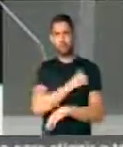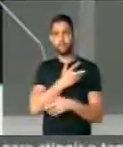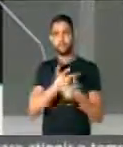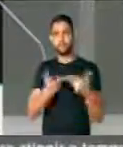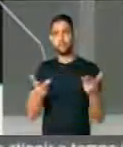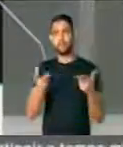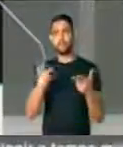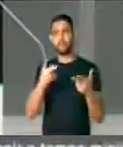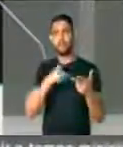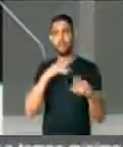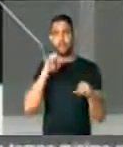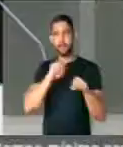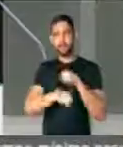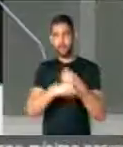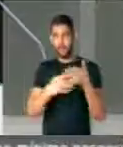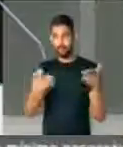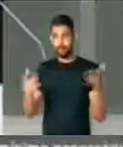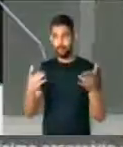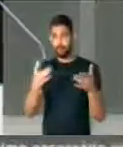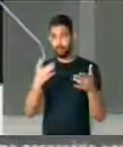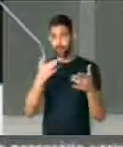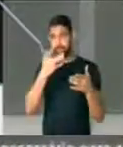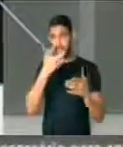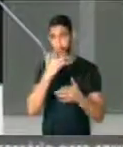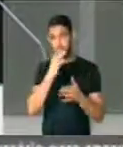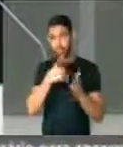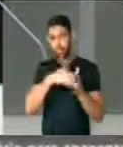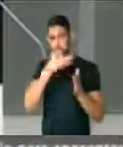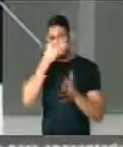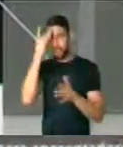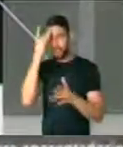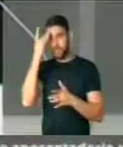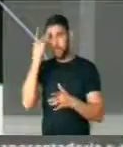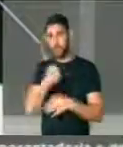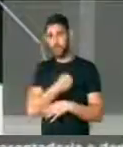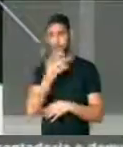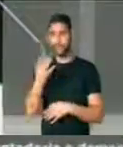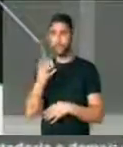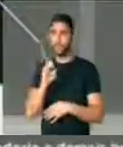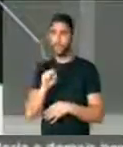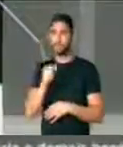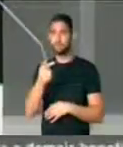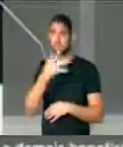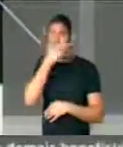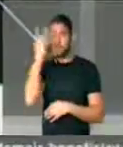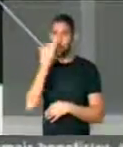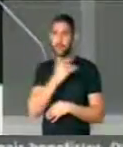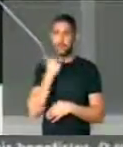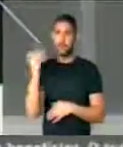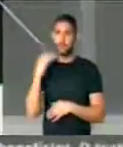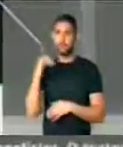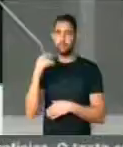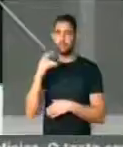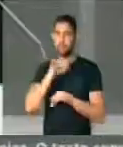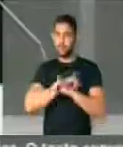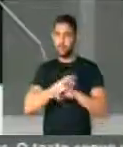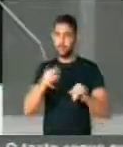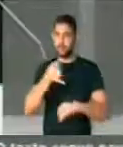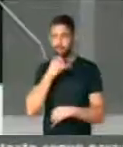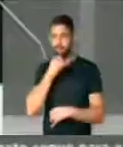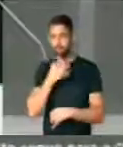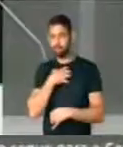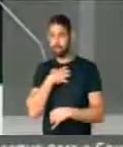tragédia que vitimou todos aqueles brasileiros. É uma notícia muito triste, que